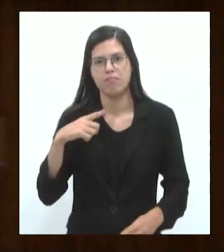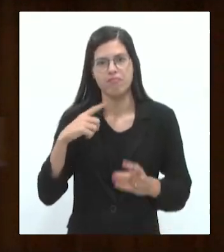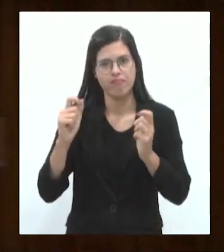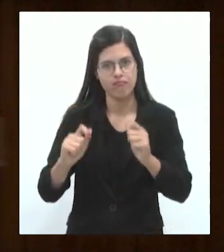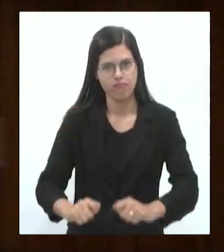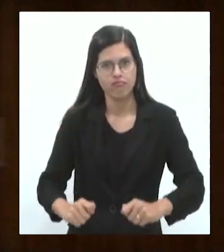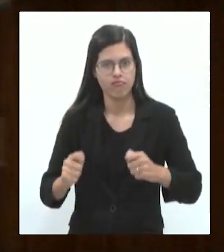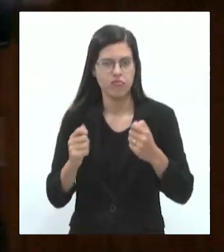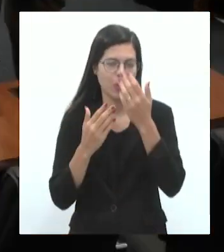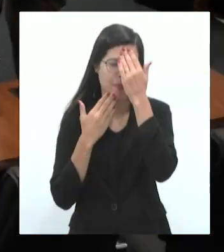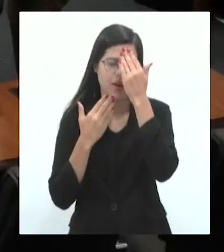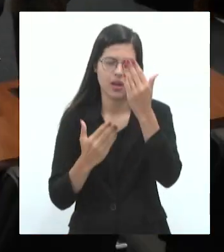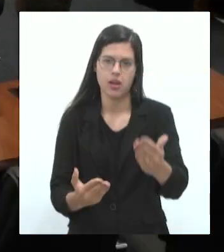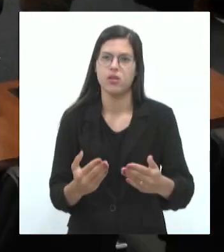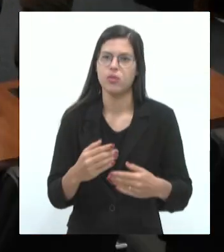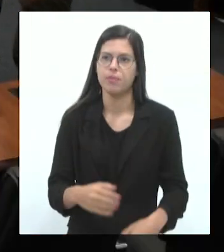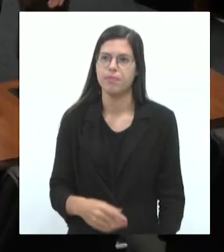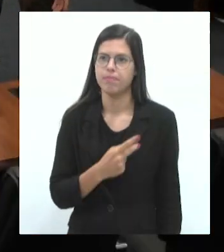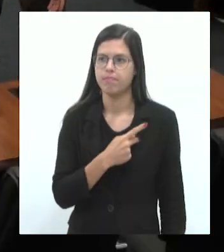presidente.